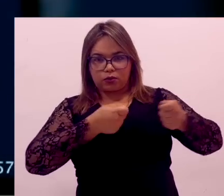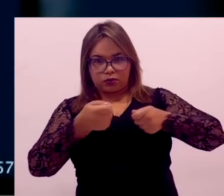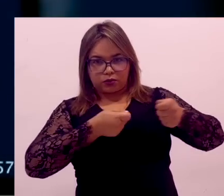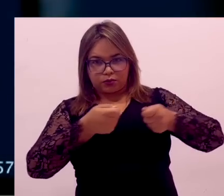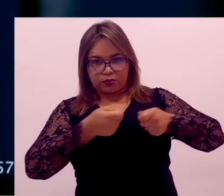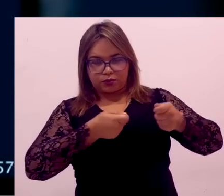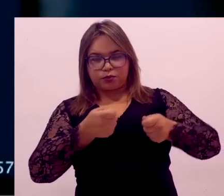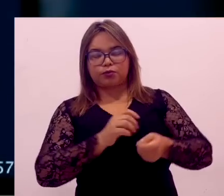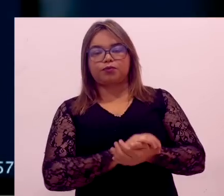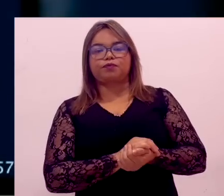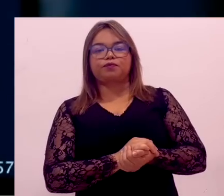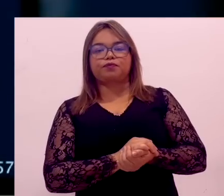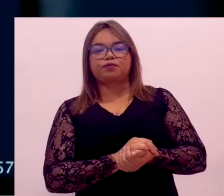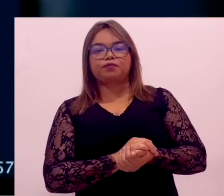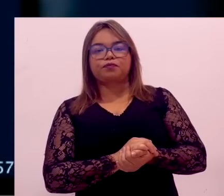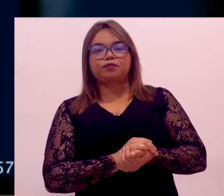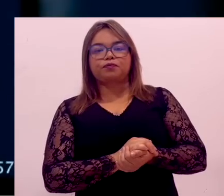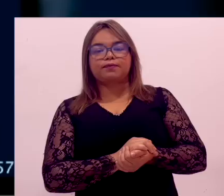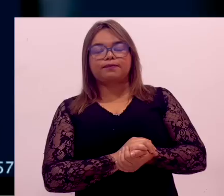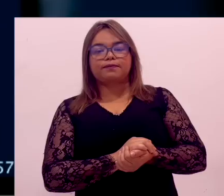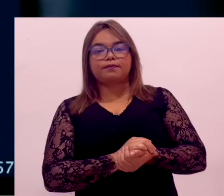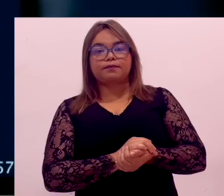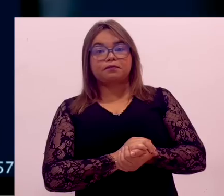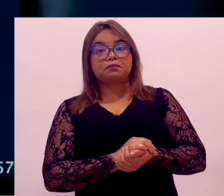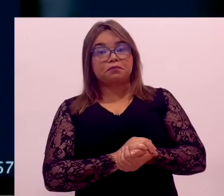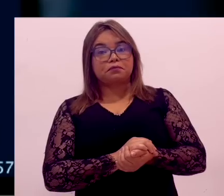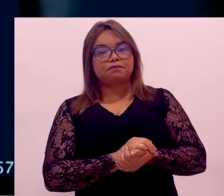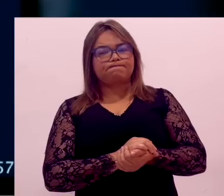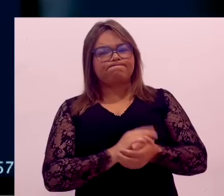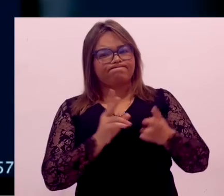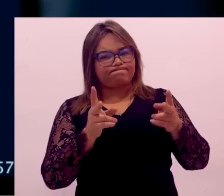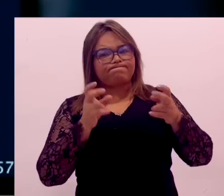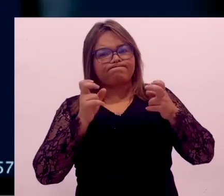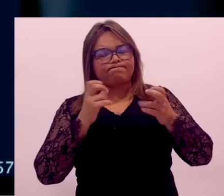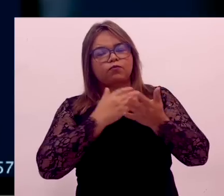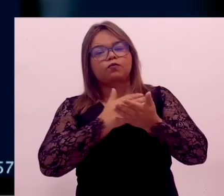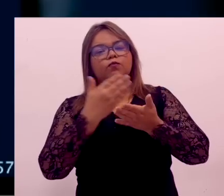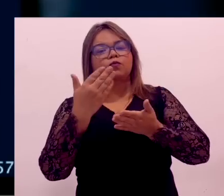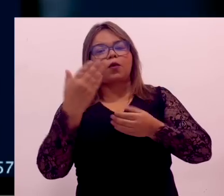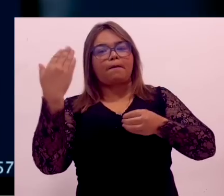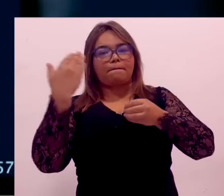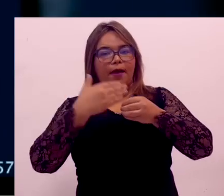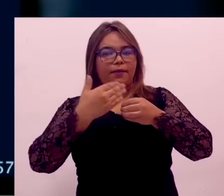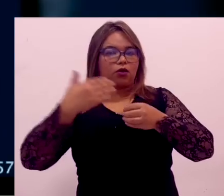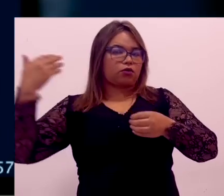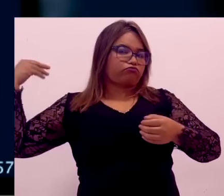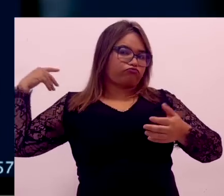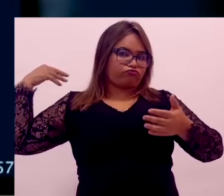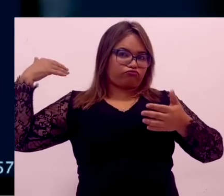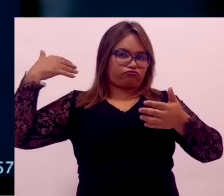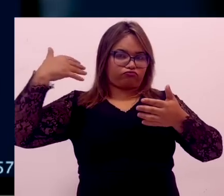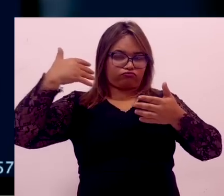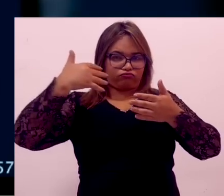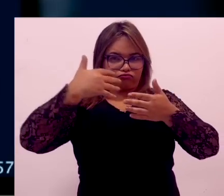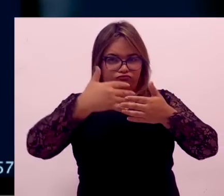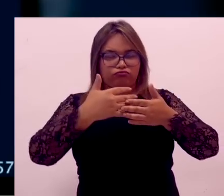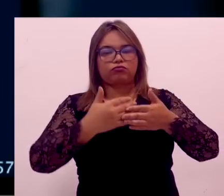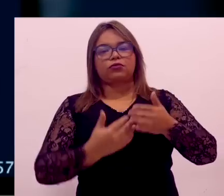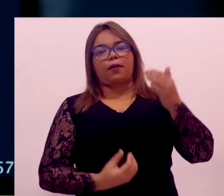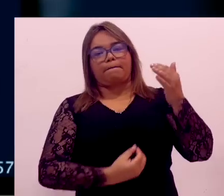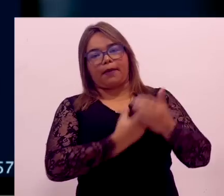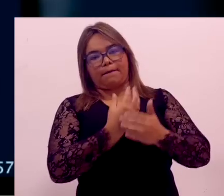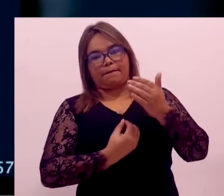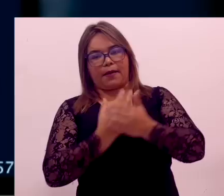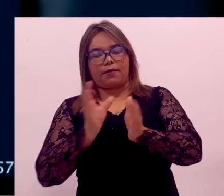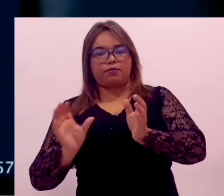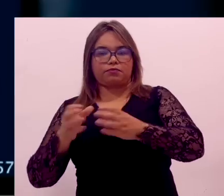controladas. Nós vimos que elas se originaram de Babilônia e promoveram o